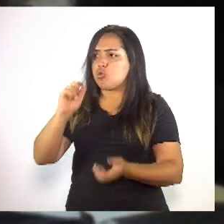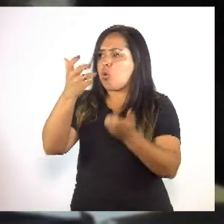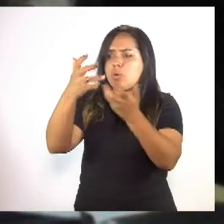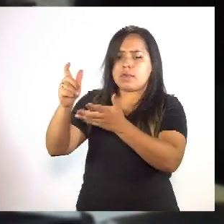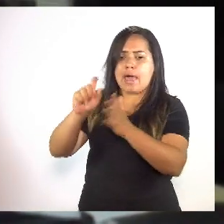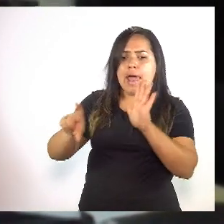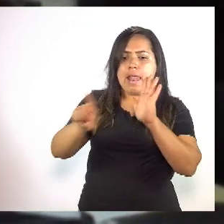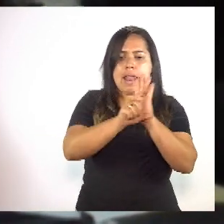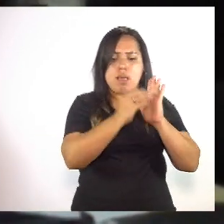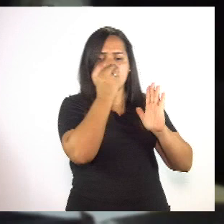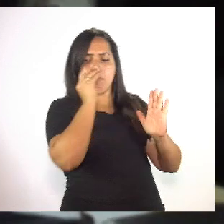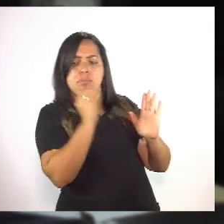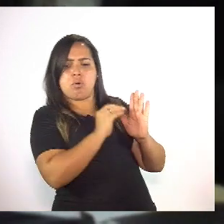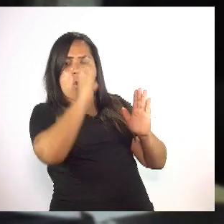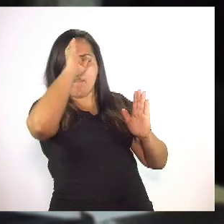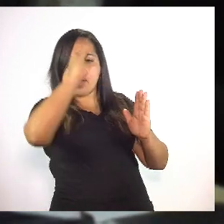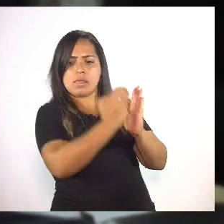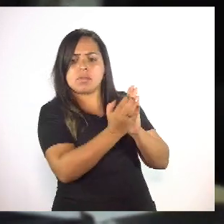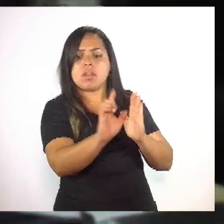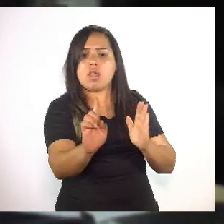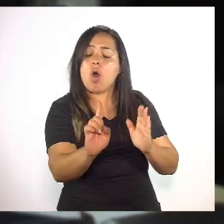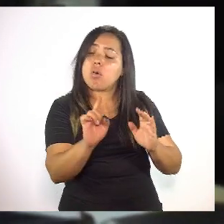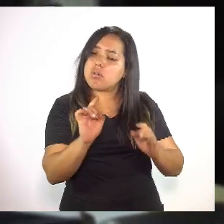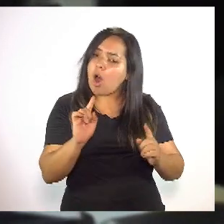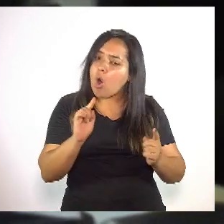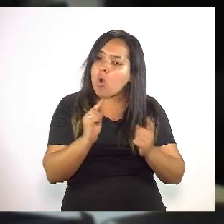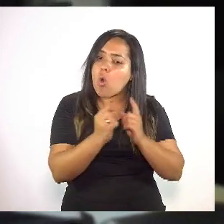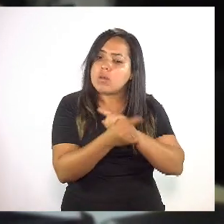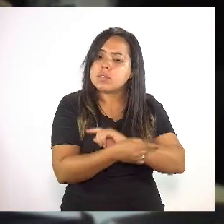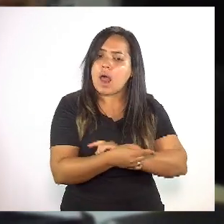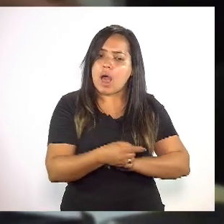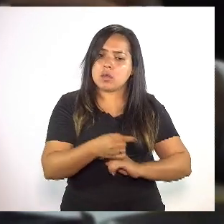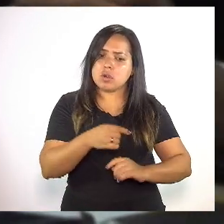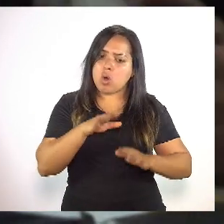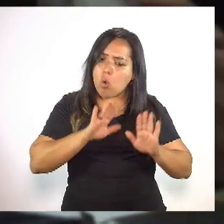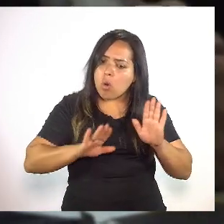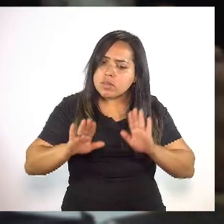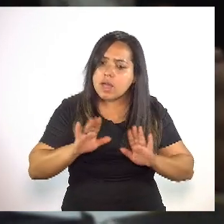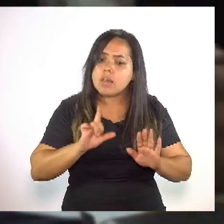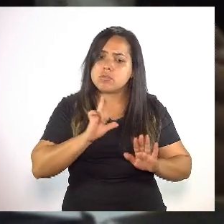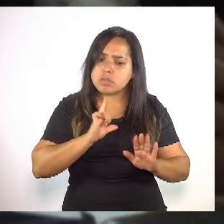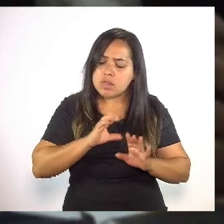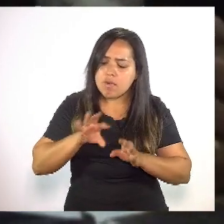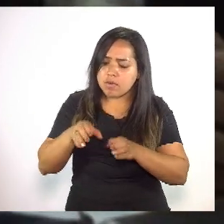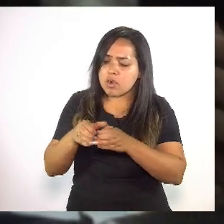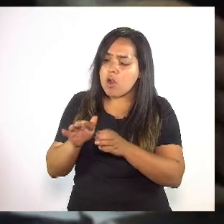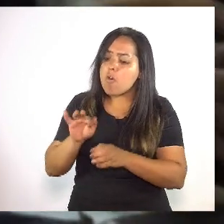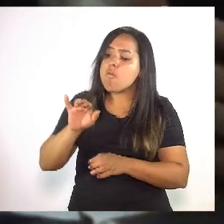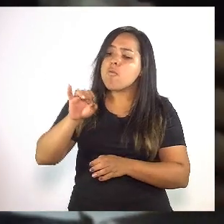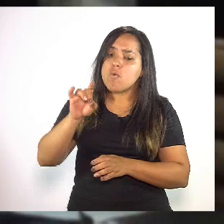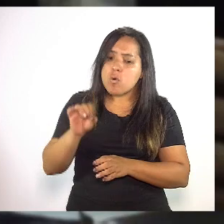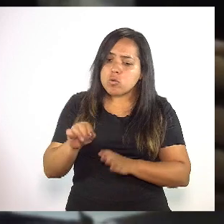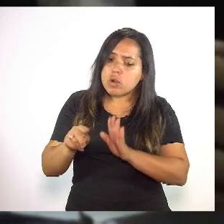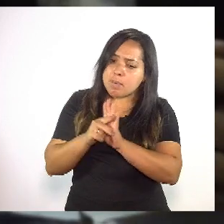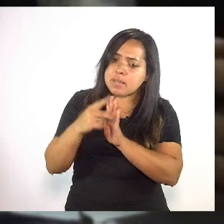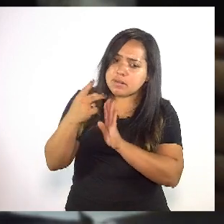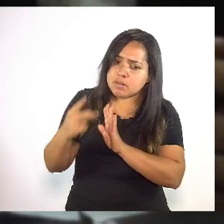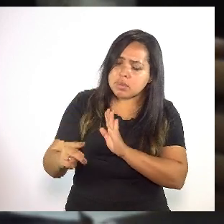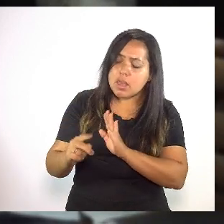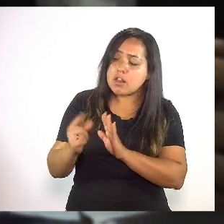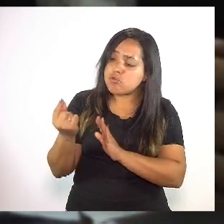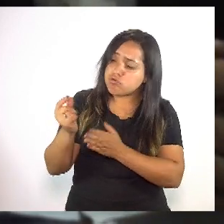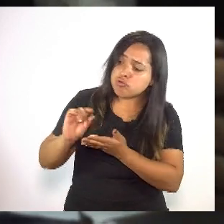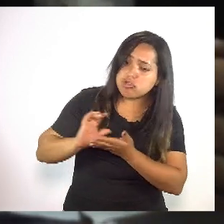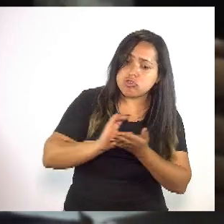a legislação, muito pelo contrário, a gente tomou todos os cuidados para que o recurso do FISED seja o melhor empregado possível,